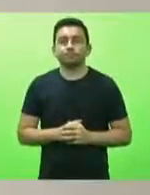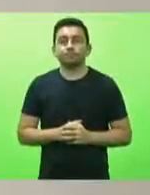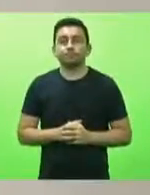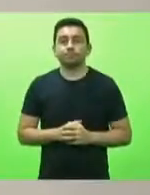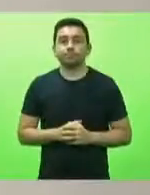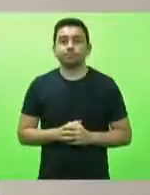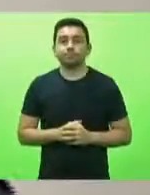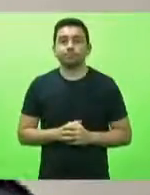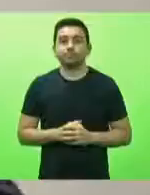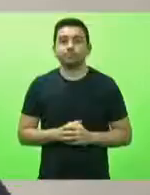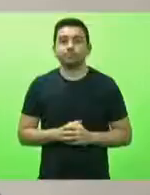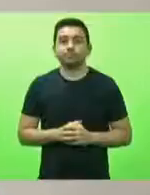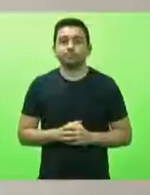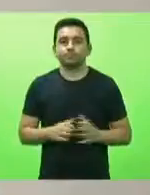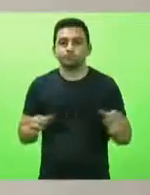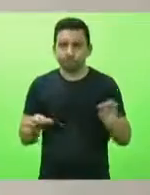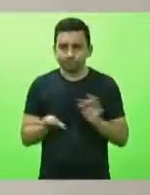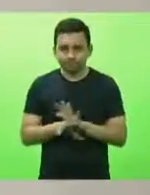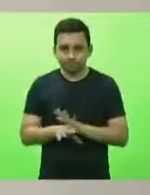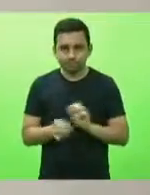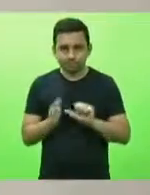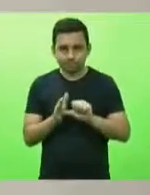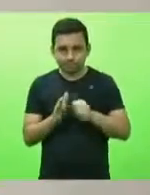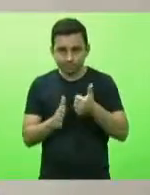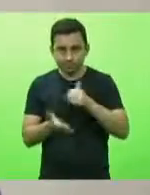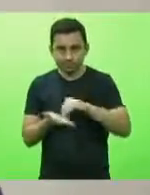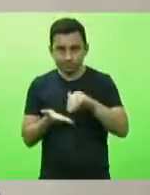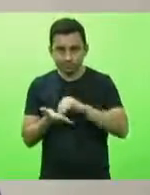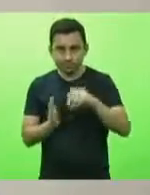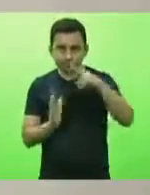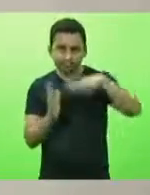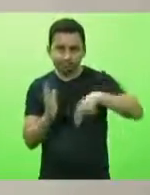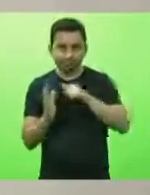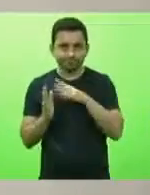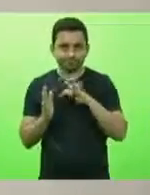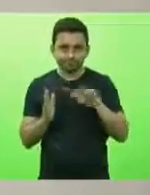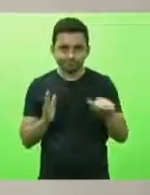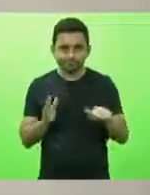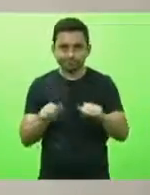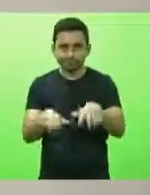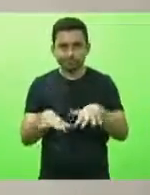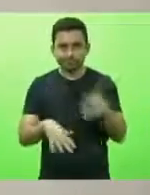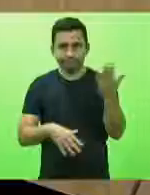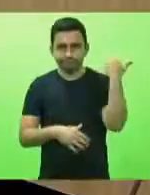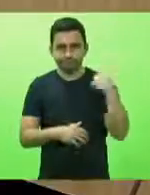Convido o primeiro secretário deputado Alba para que proceda a leitura da ata da sessão anterior.